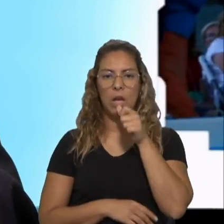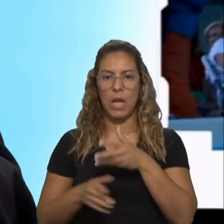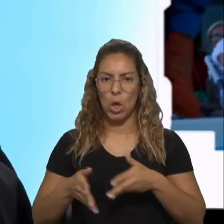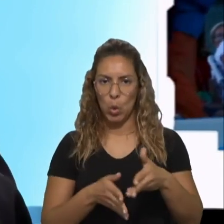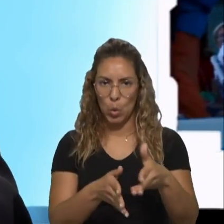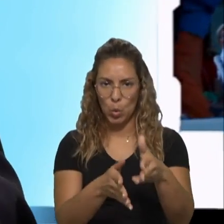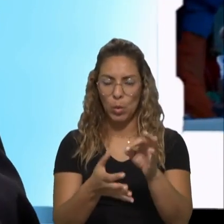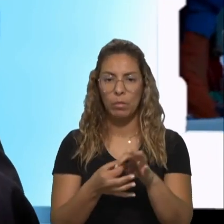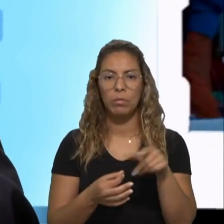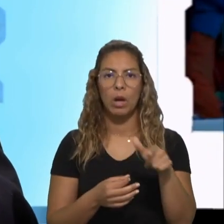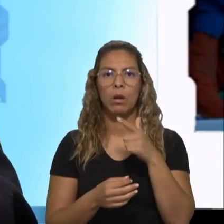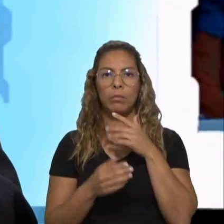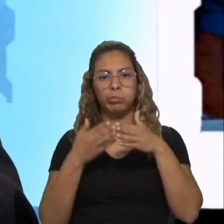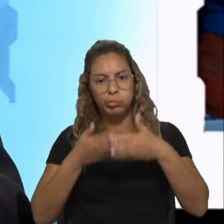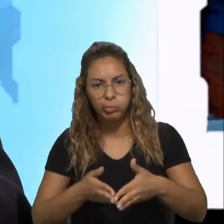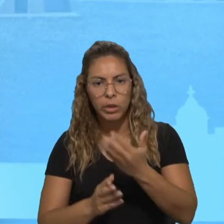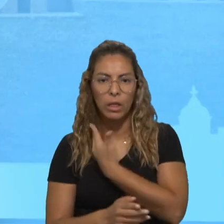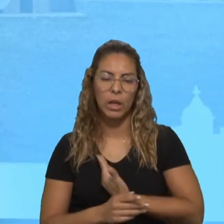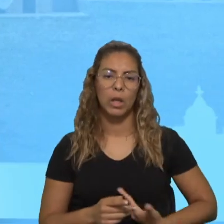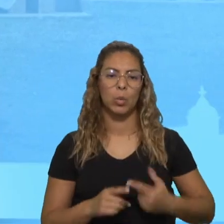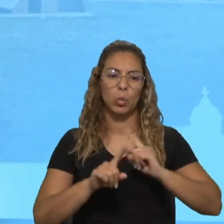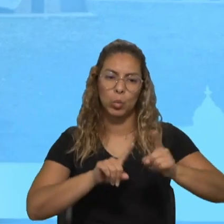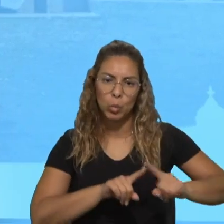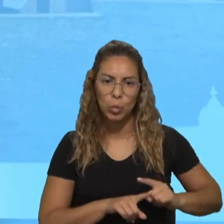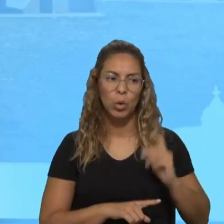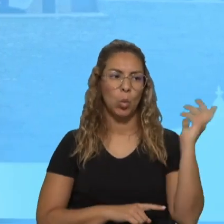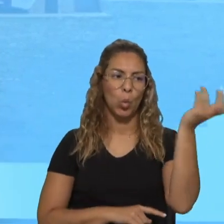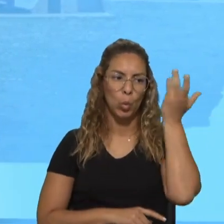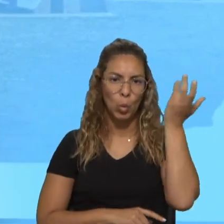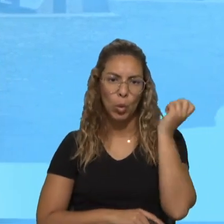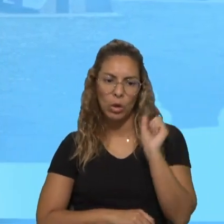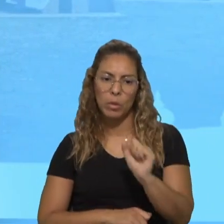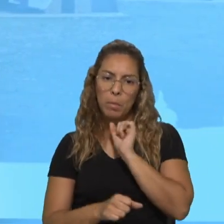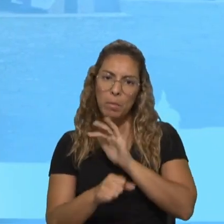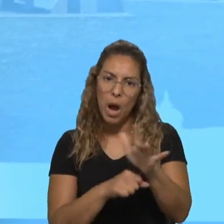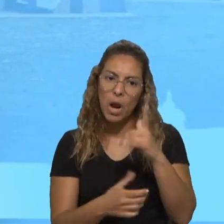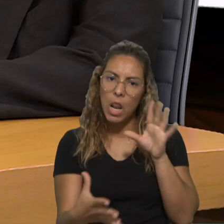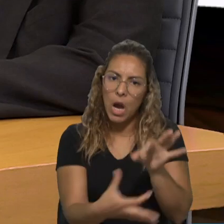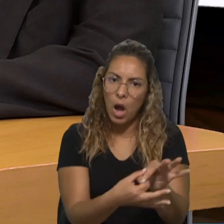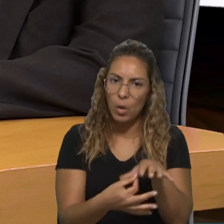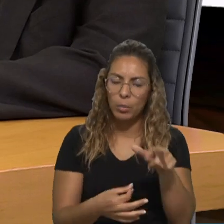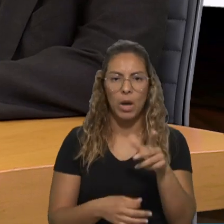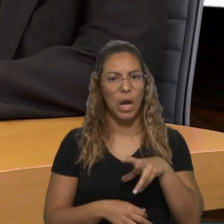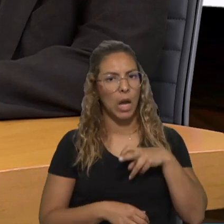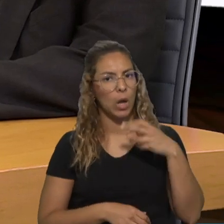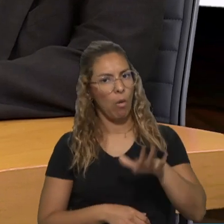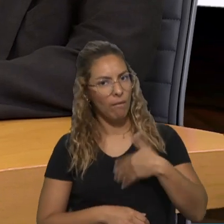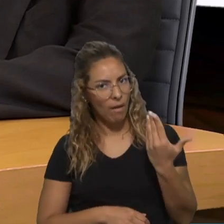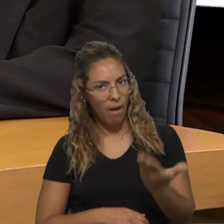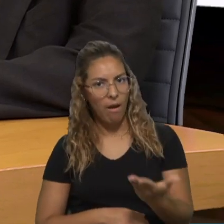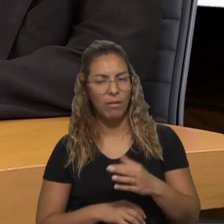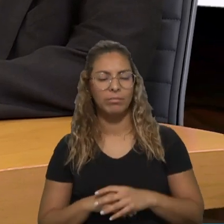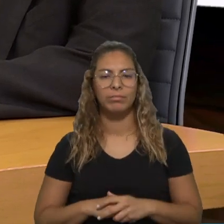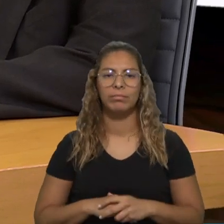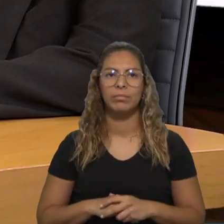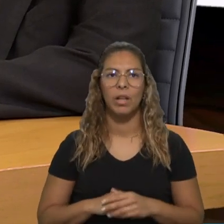as diferentes embarcações tradicionais, as diferentes culturas marítimas, tudo isso é de uma riqueza absolutamente extraordinária. O estuário do Tejo é